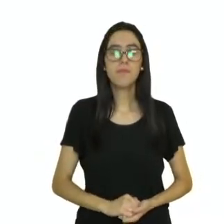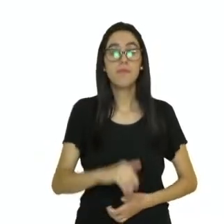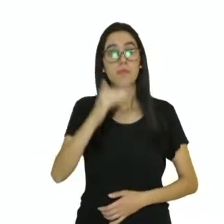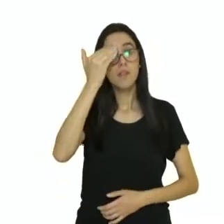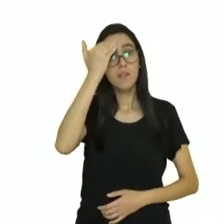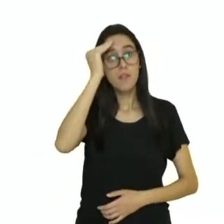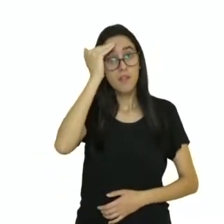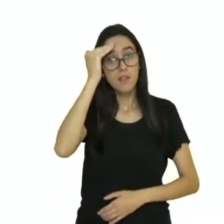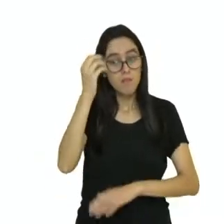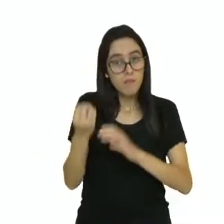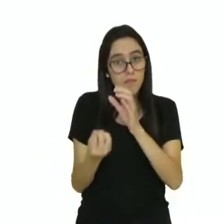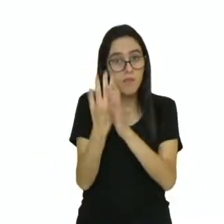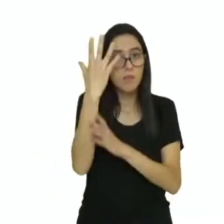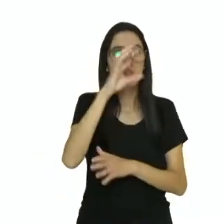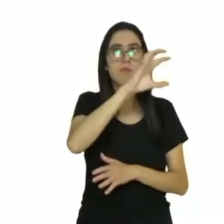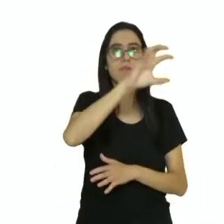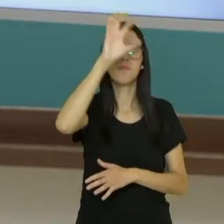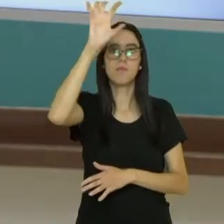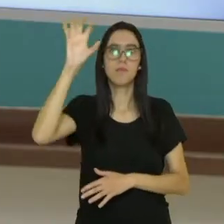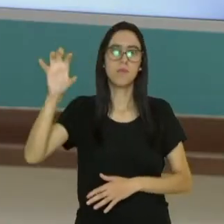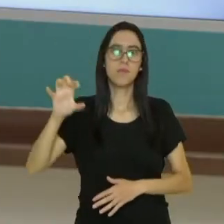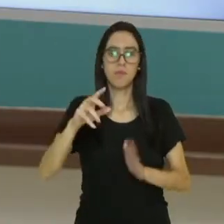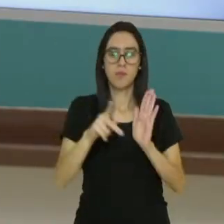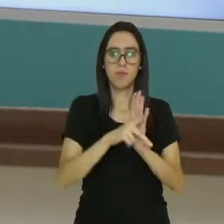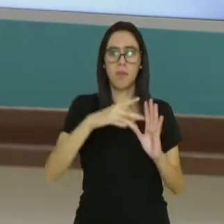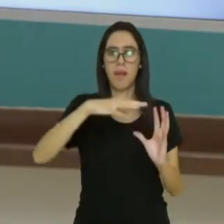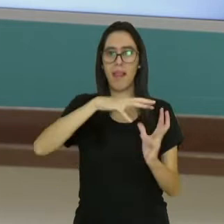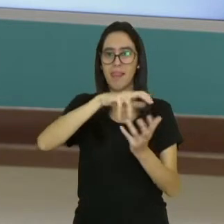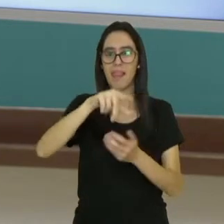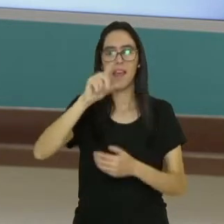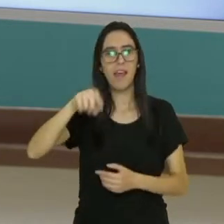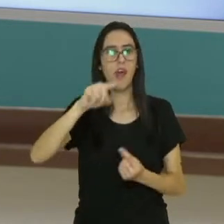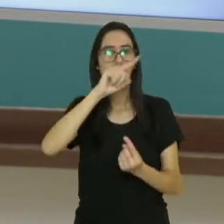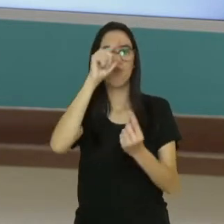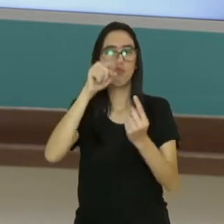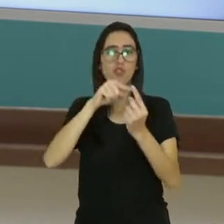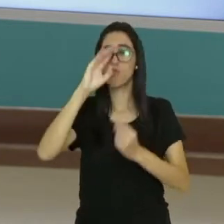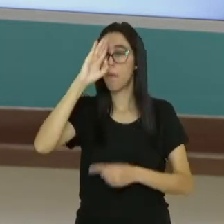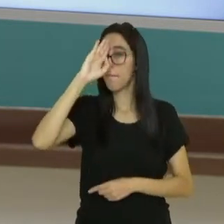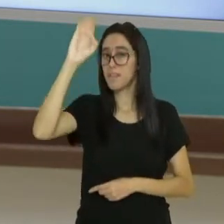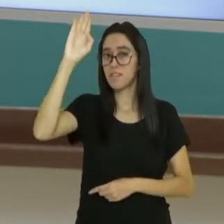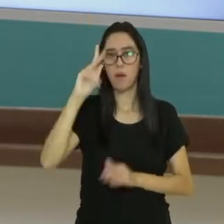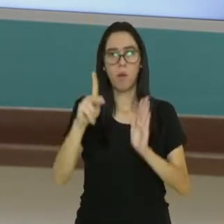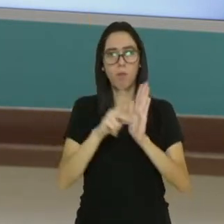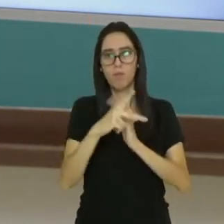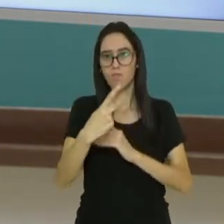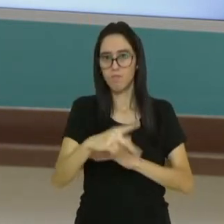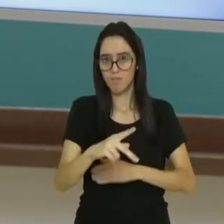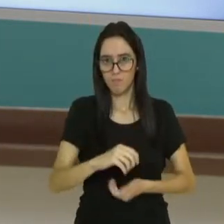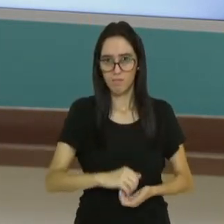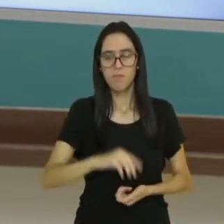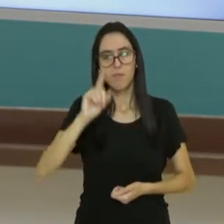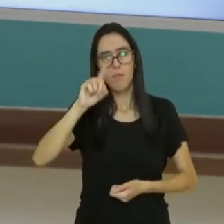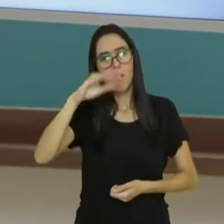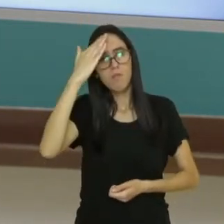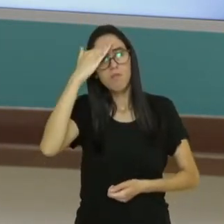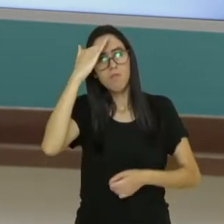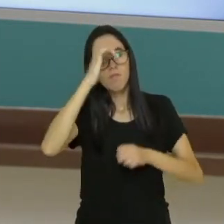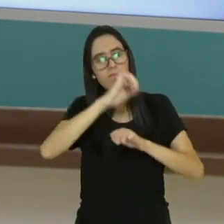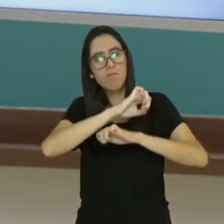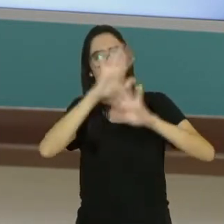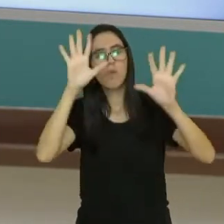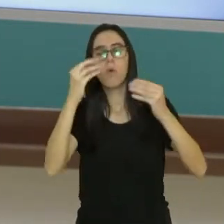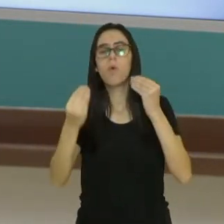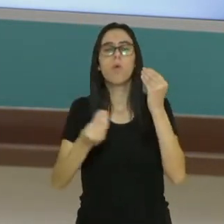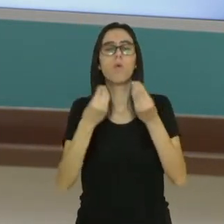a formação dos continentes da Terra. Esse é o nosso objetivo principal nesse estudo, essa compreensão de